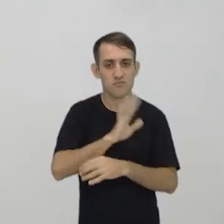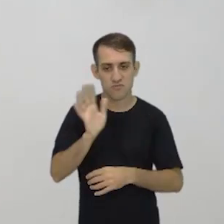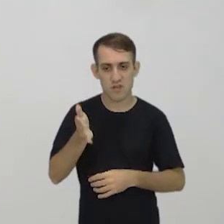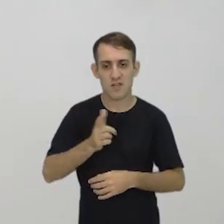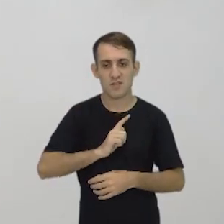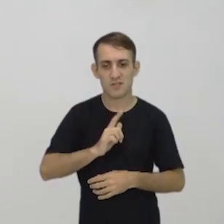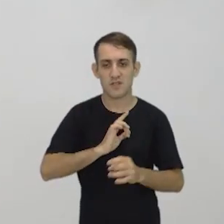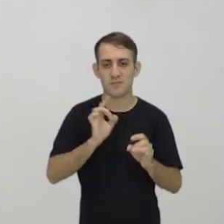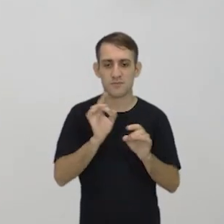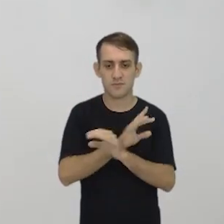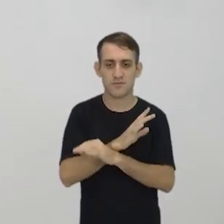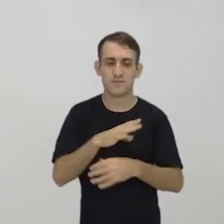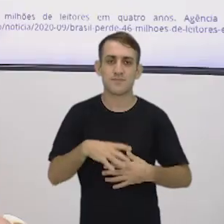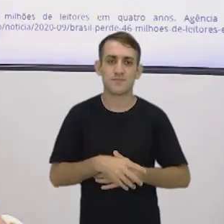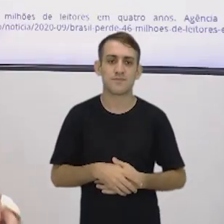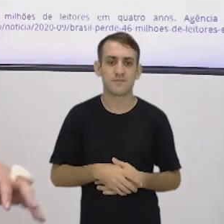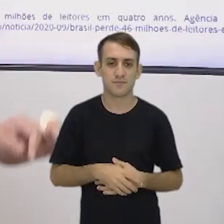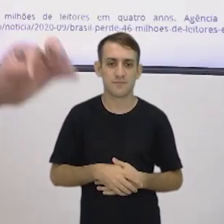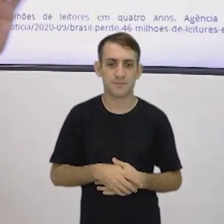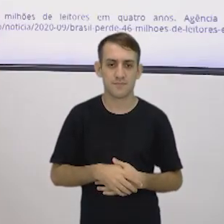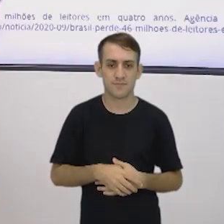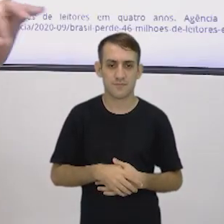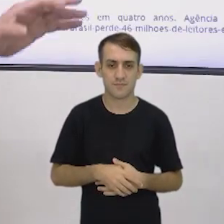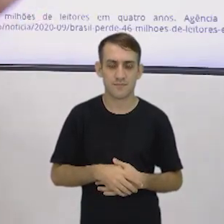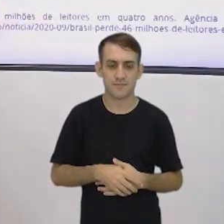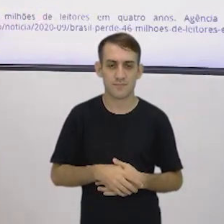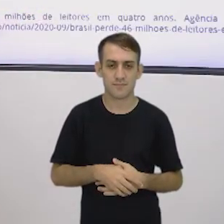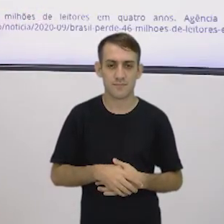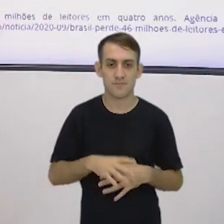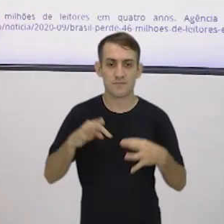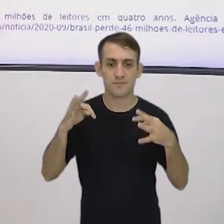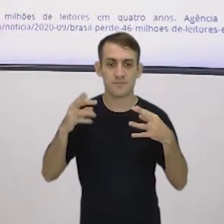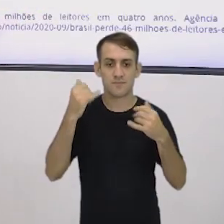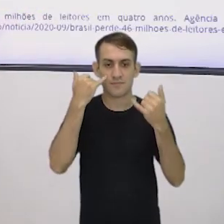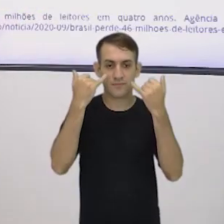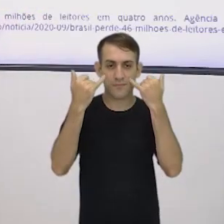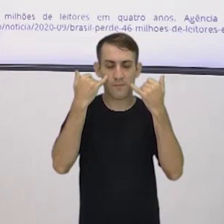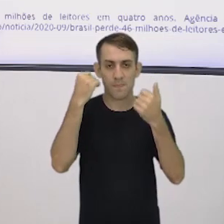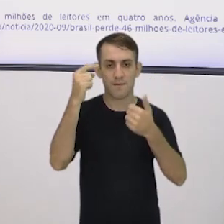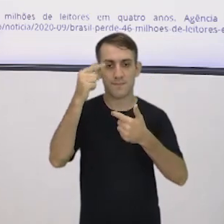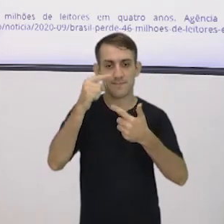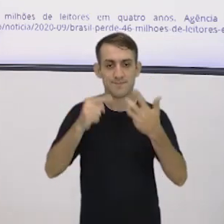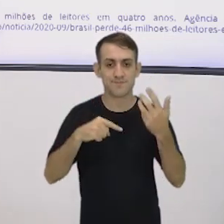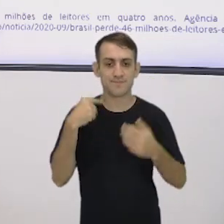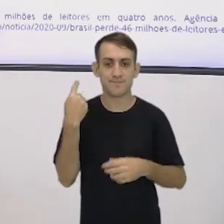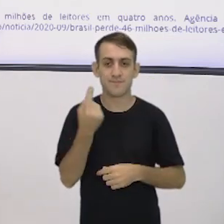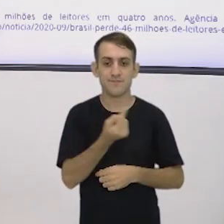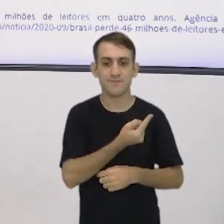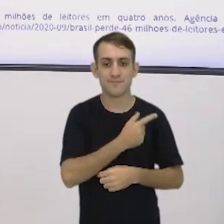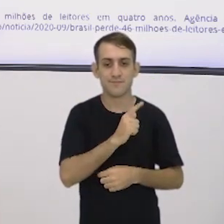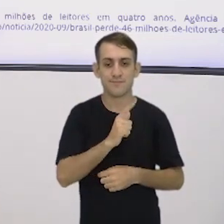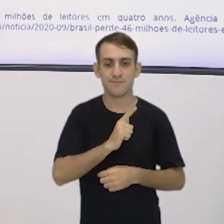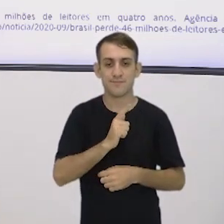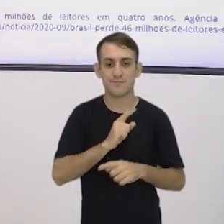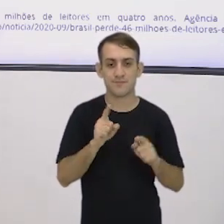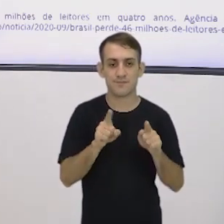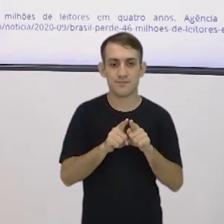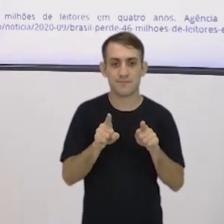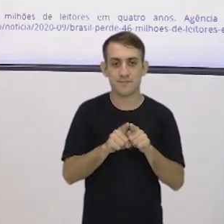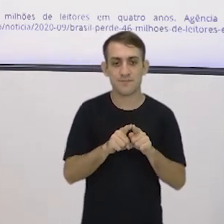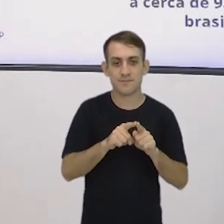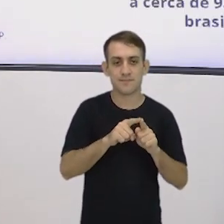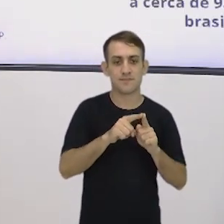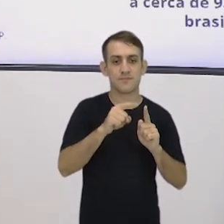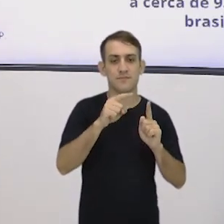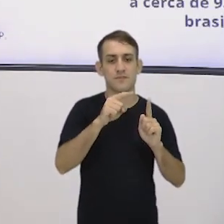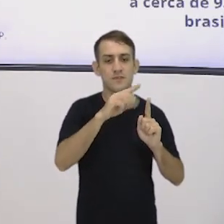ali coletados. Então, olha só, todas essas informações, ou parte delas, nós temos aí num gráfico